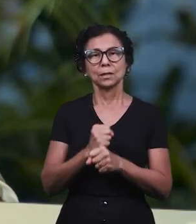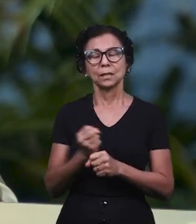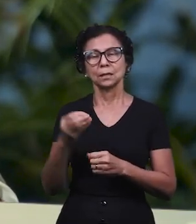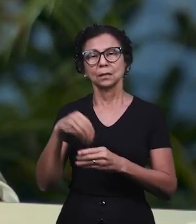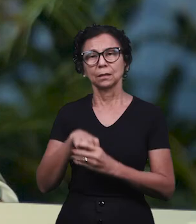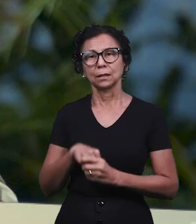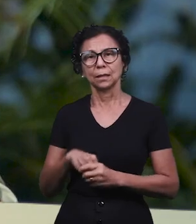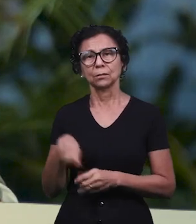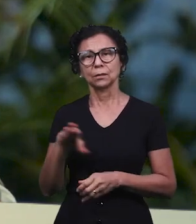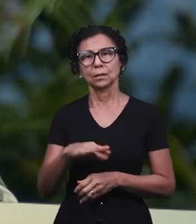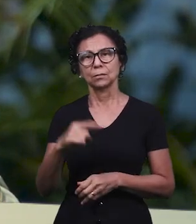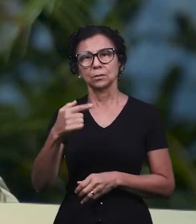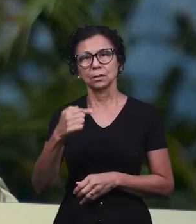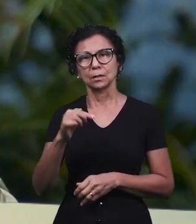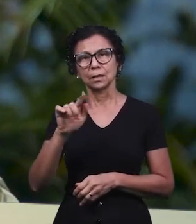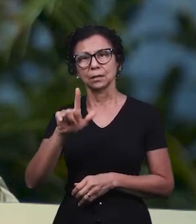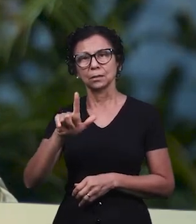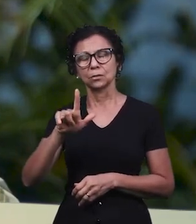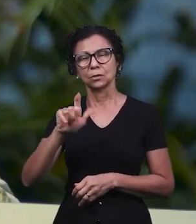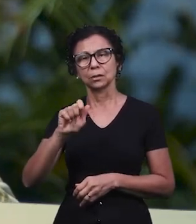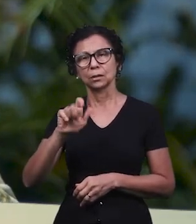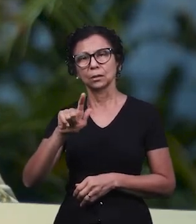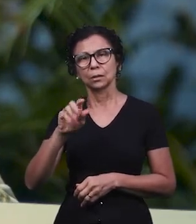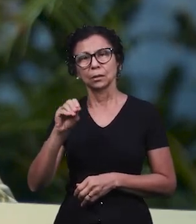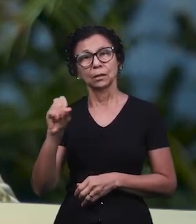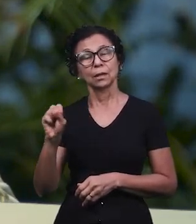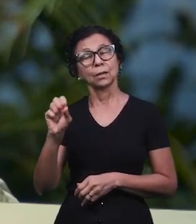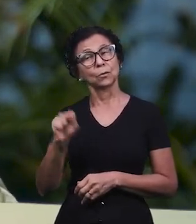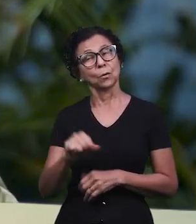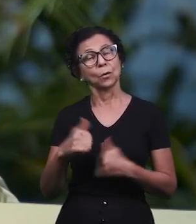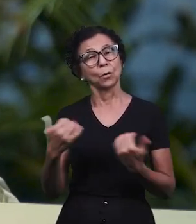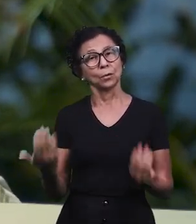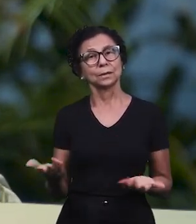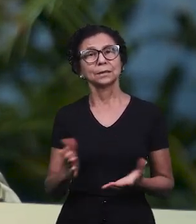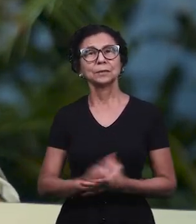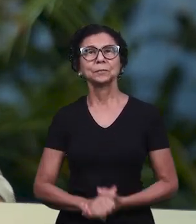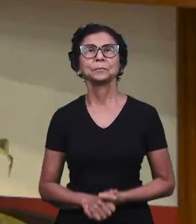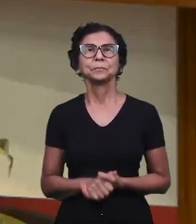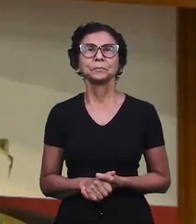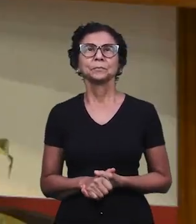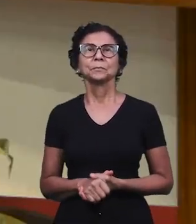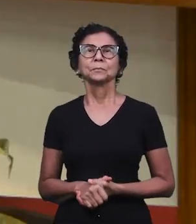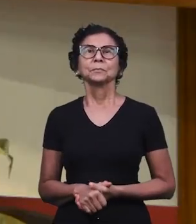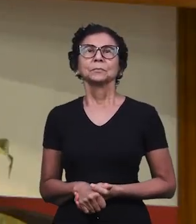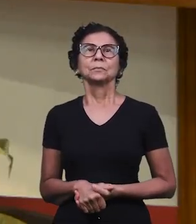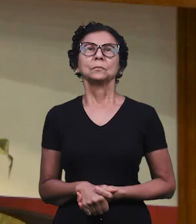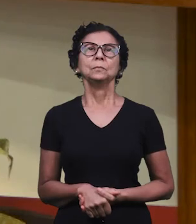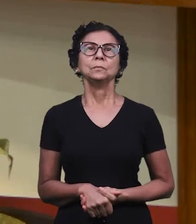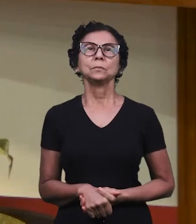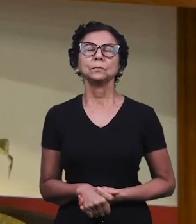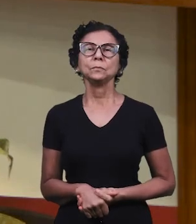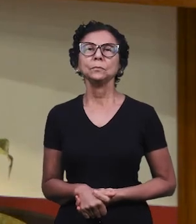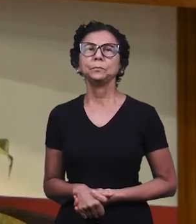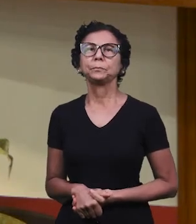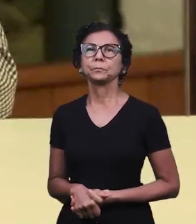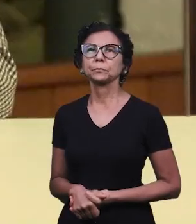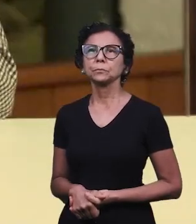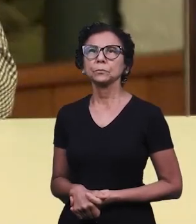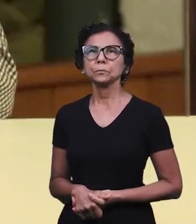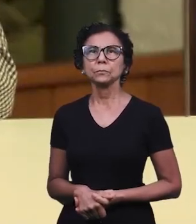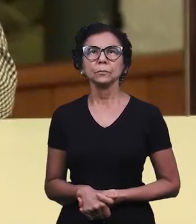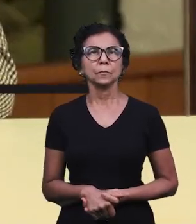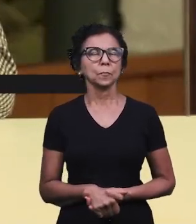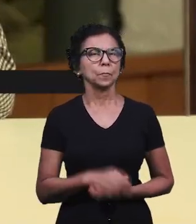Lagoas, da 6x6, da 4x4 e quem sabe da 8x8 também. É uma pergunta, curiosidade aqui. O